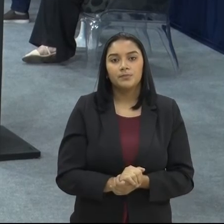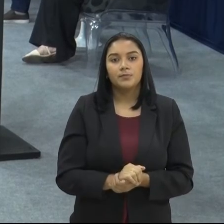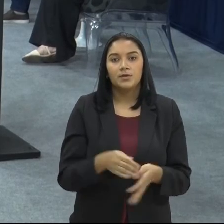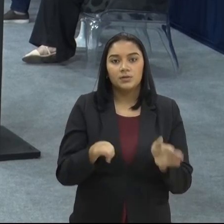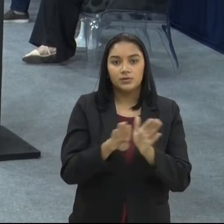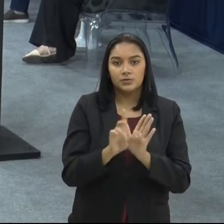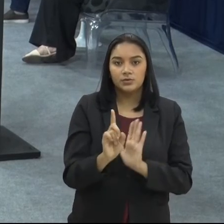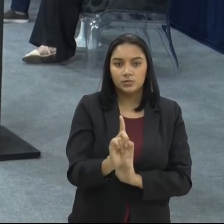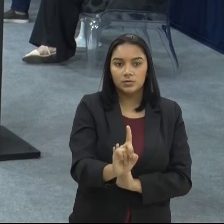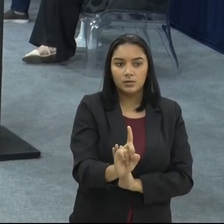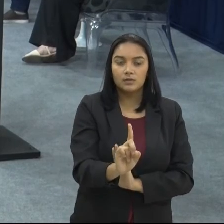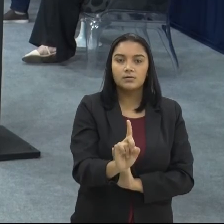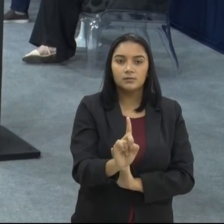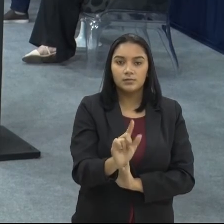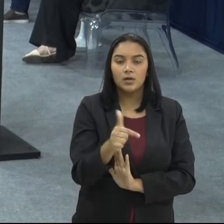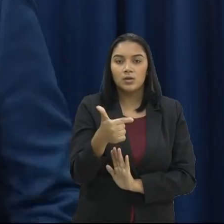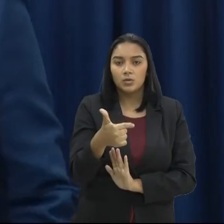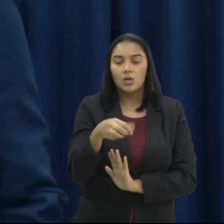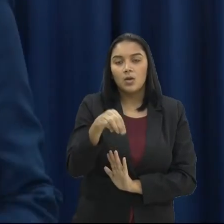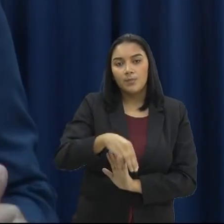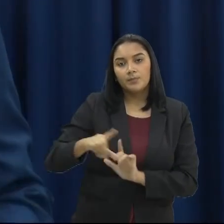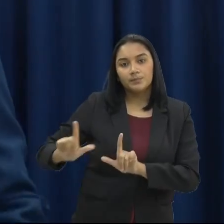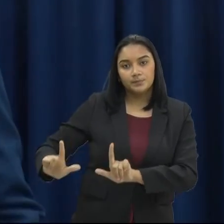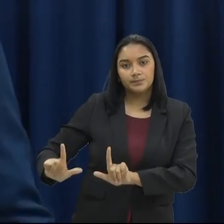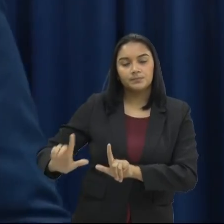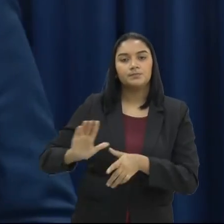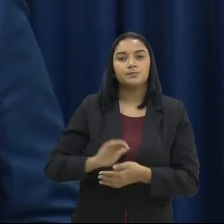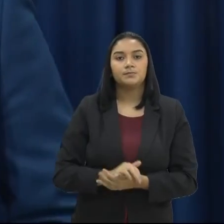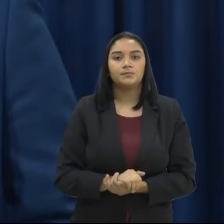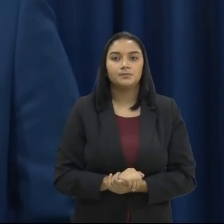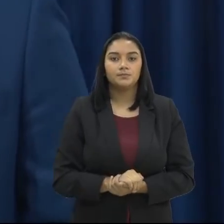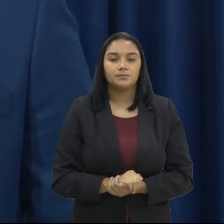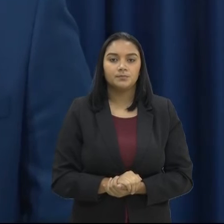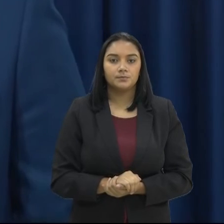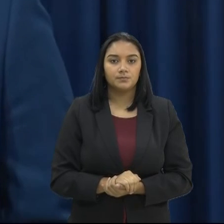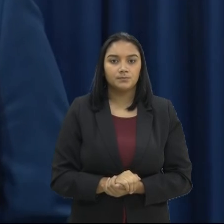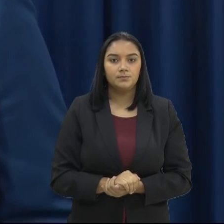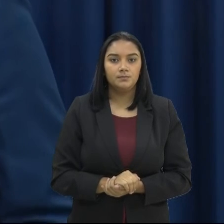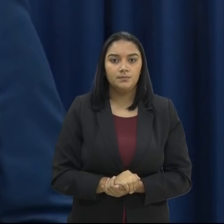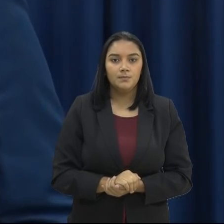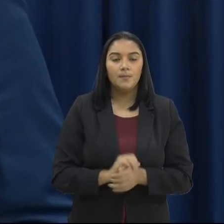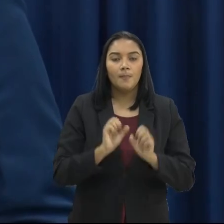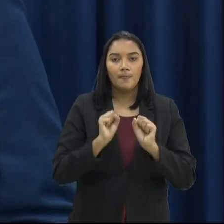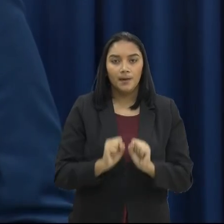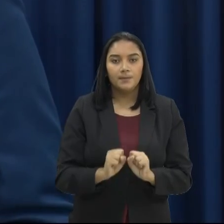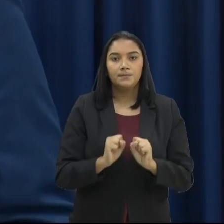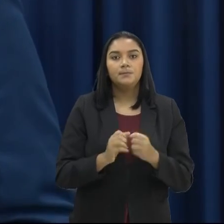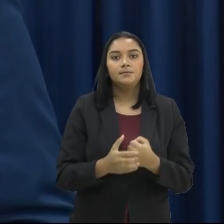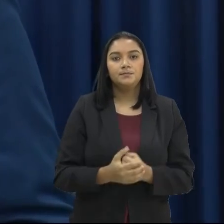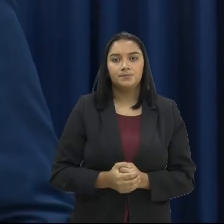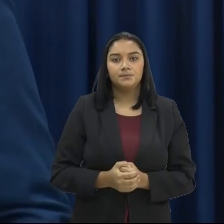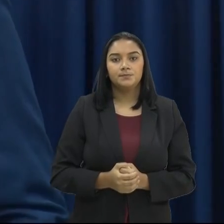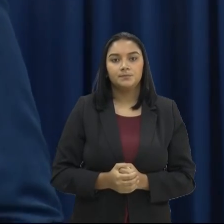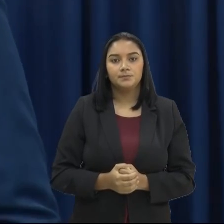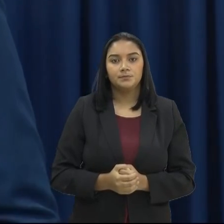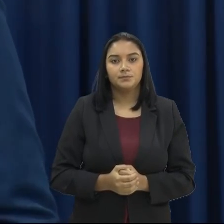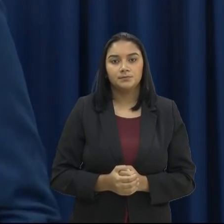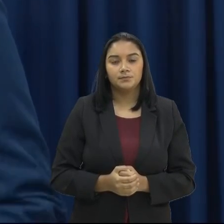chegar e se acomodar, nós já vamos colocar o relógio no ar. 2 minutos para a sua resposta, candidato. É com o